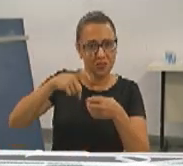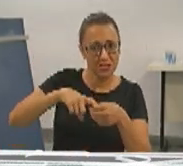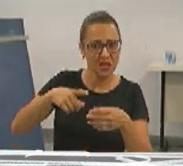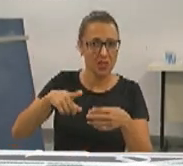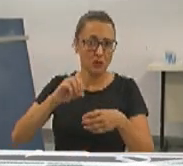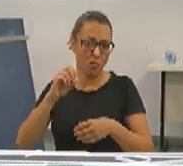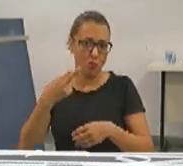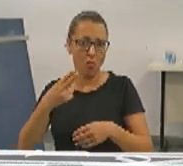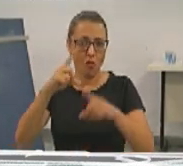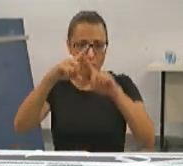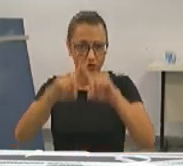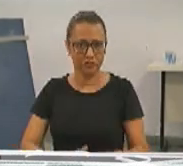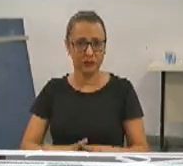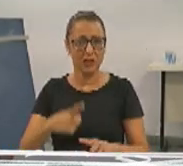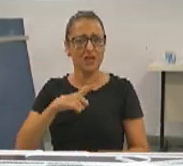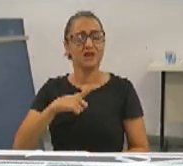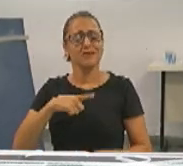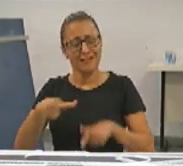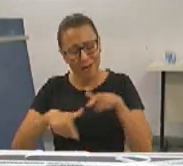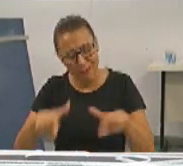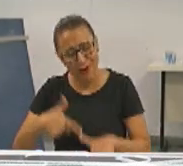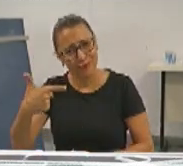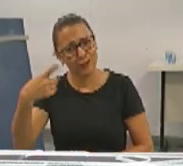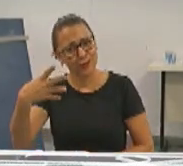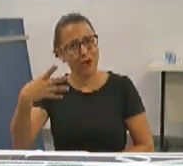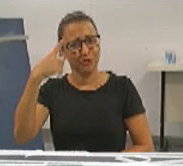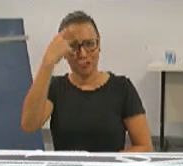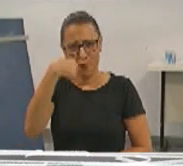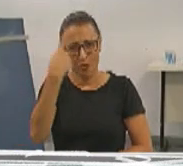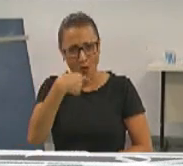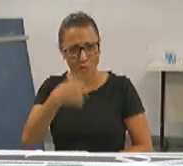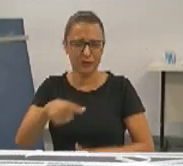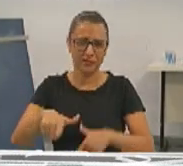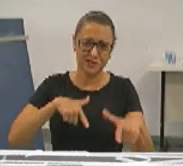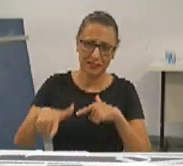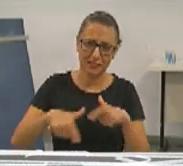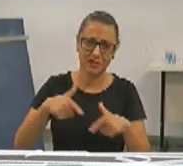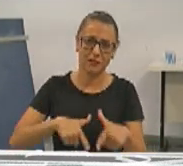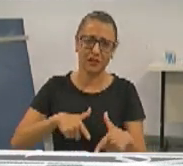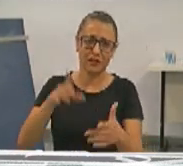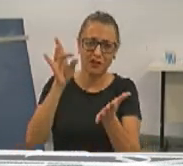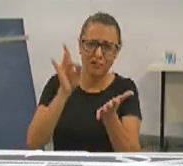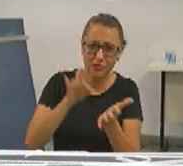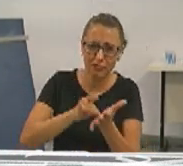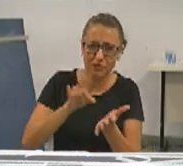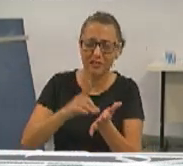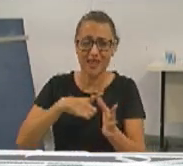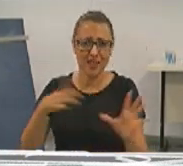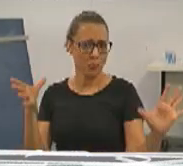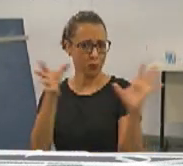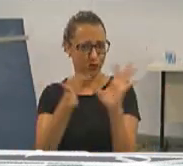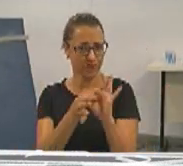seu esforço coletivo, 24 horas por dia, 7 dias por semana, que está o real significado da palavra unidade.